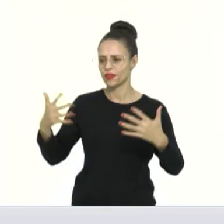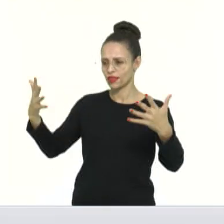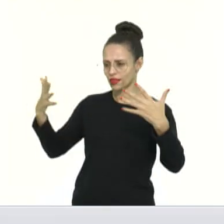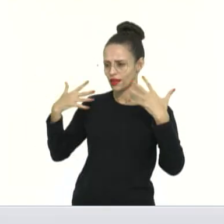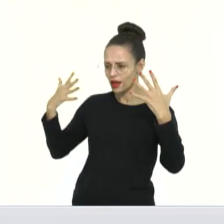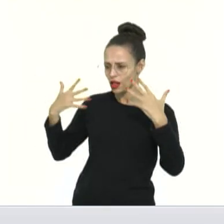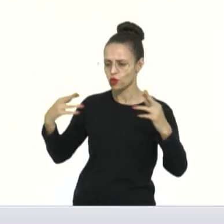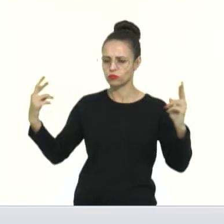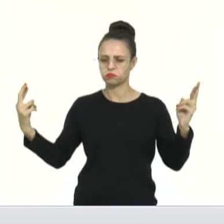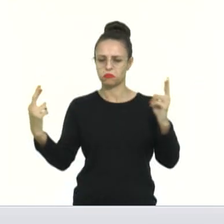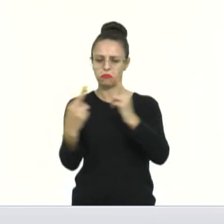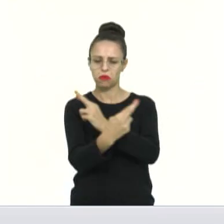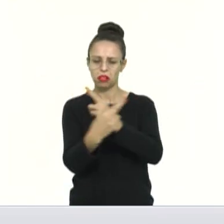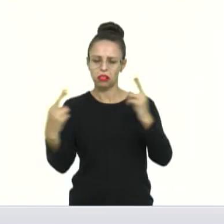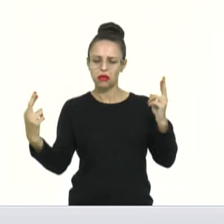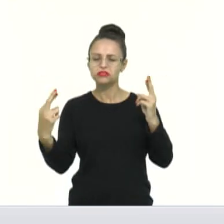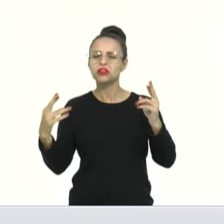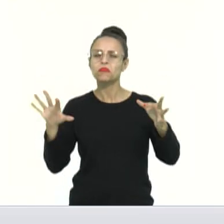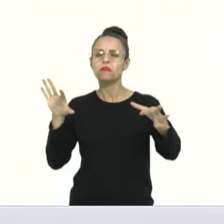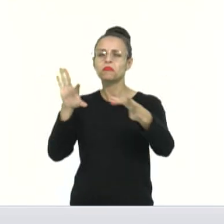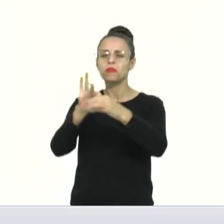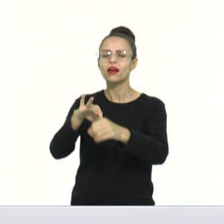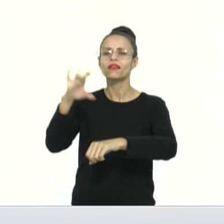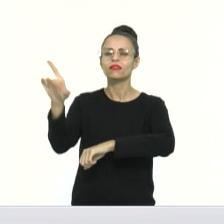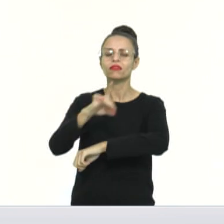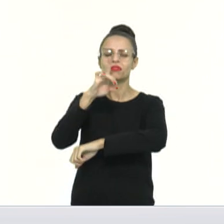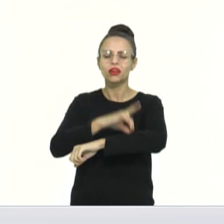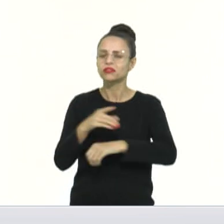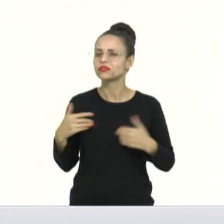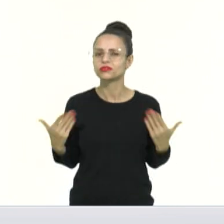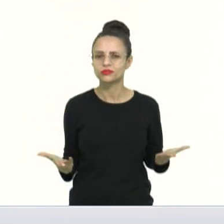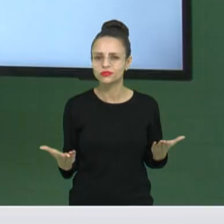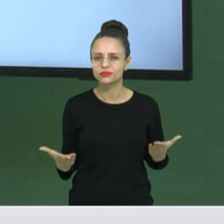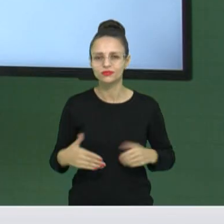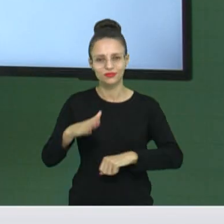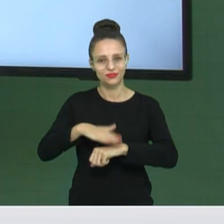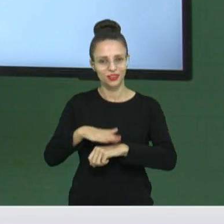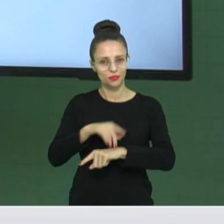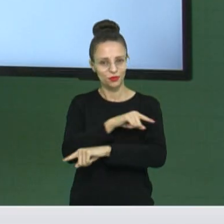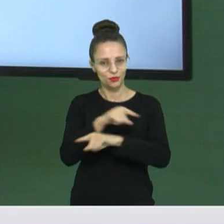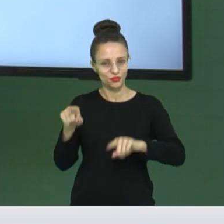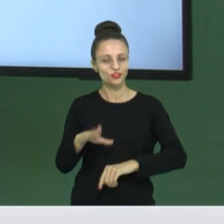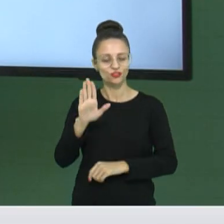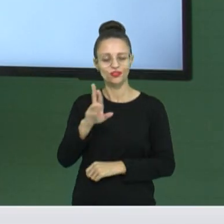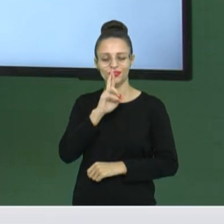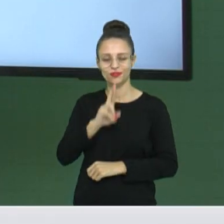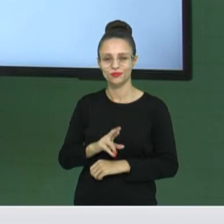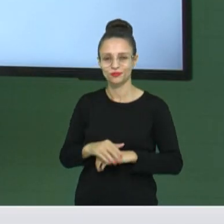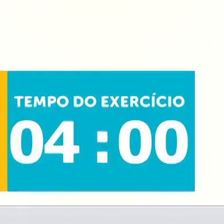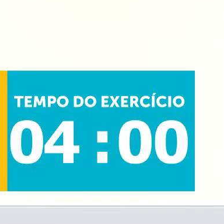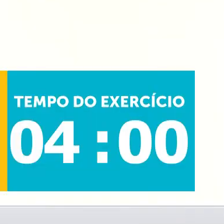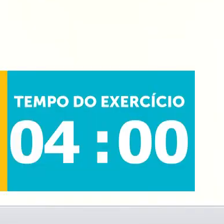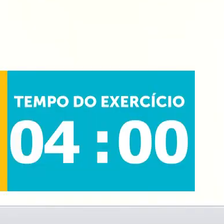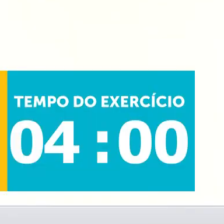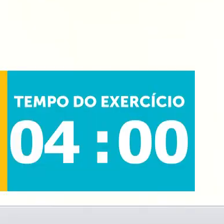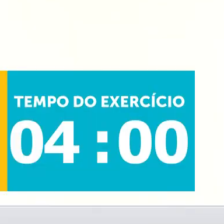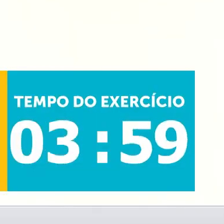entre as estações primavera e verão com a dengue? Um tempinho para você e já voltamos.